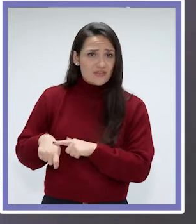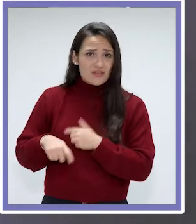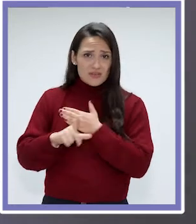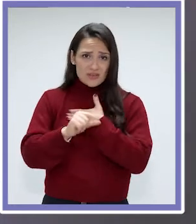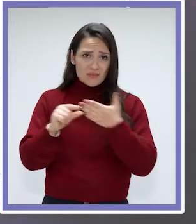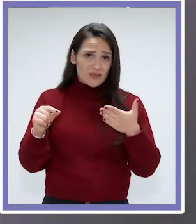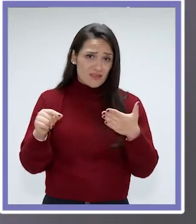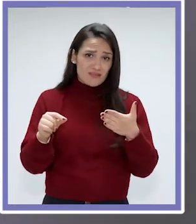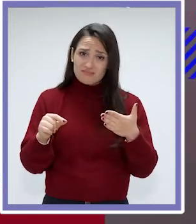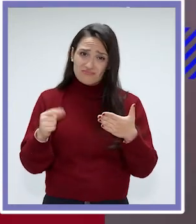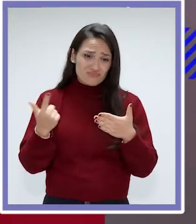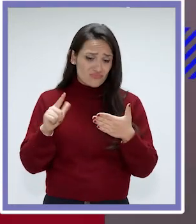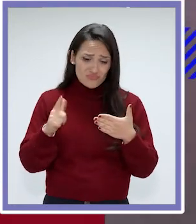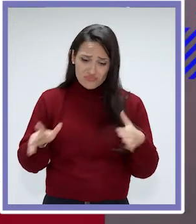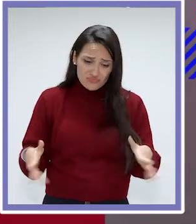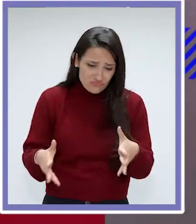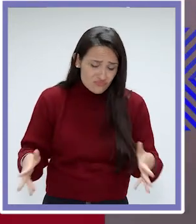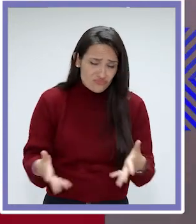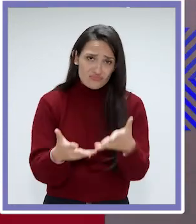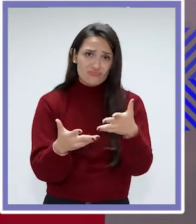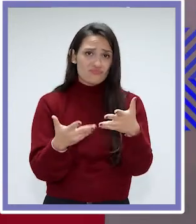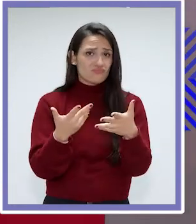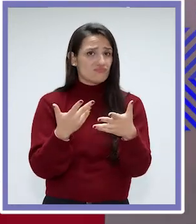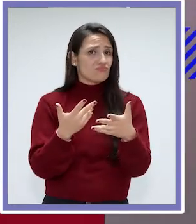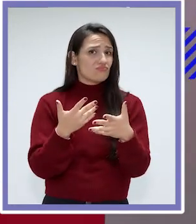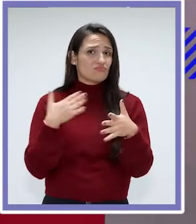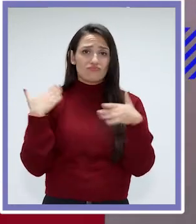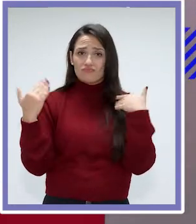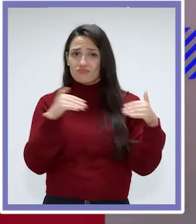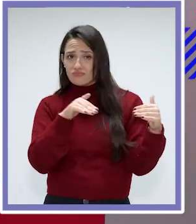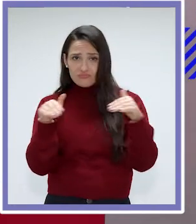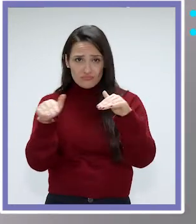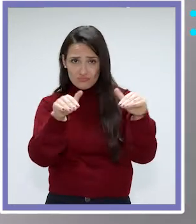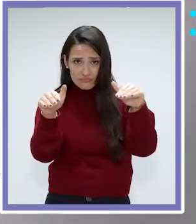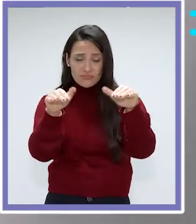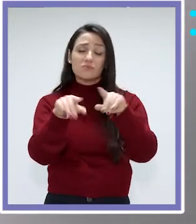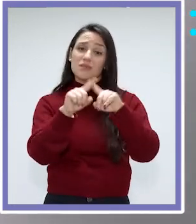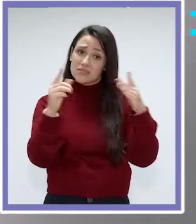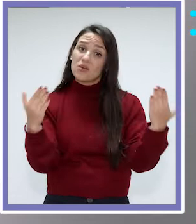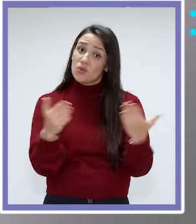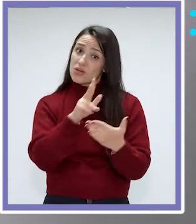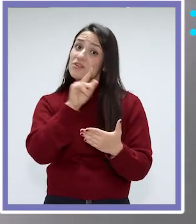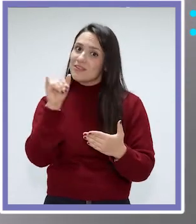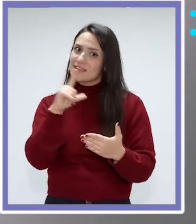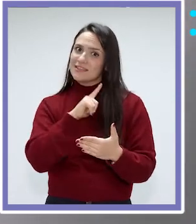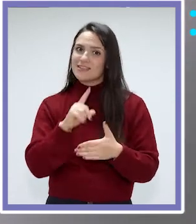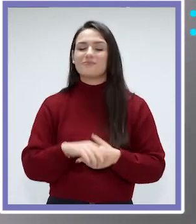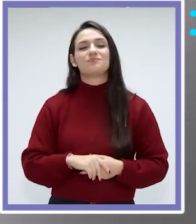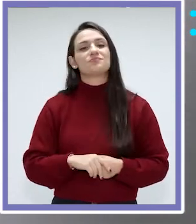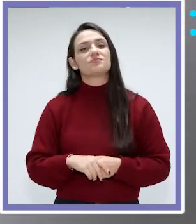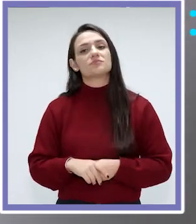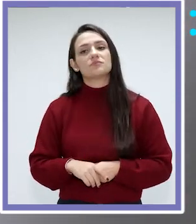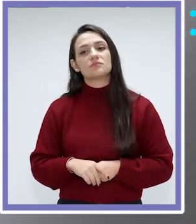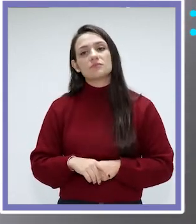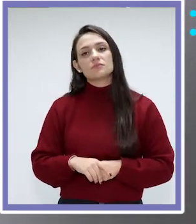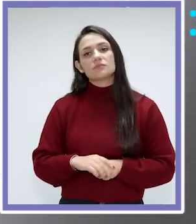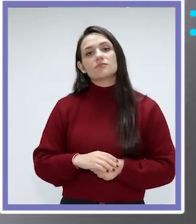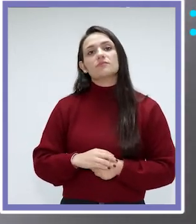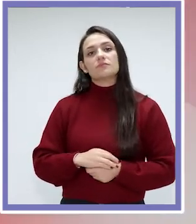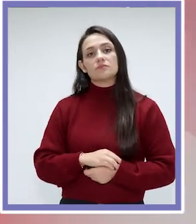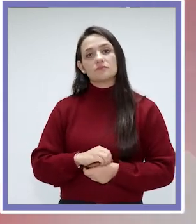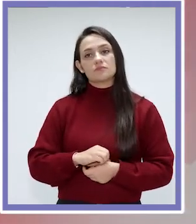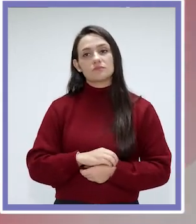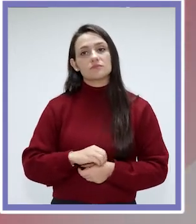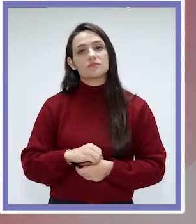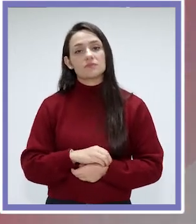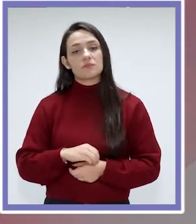explorado em termos de mídia, por exemplo, e começa a ser quando a gente tem esse novo contexto. Então, quando a gente está falando, nós estamos no início, eu acho